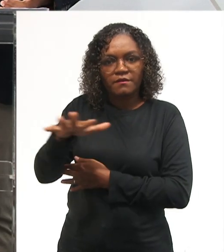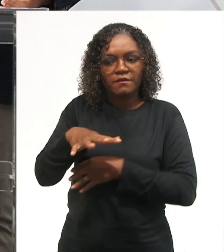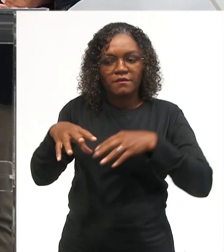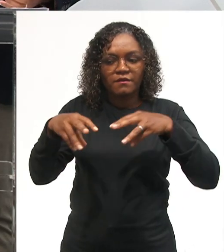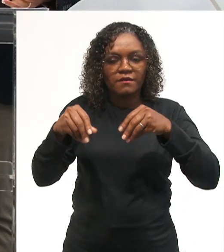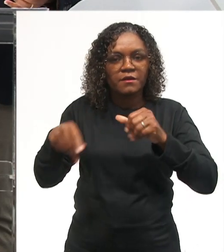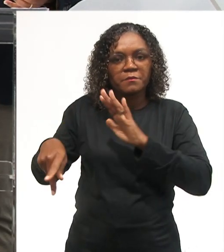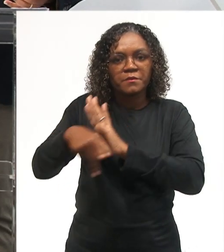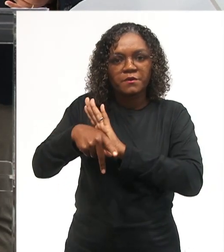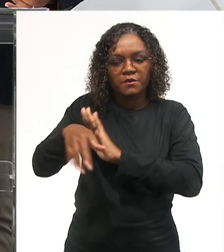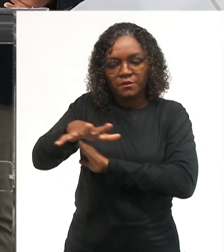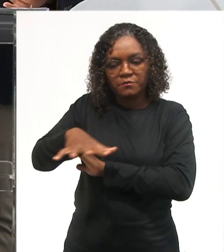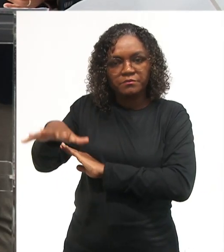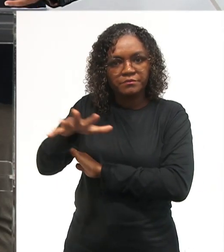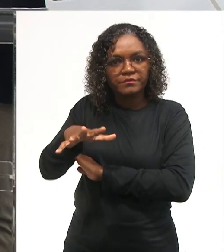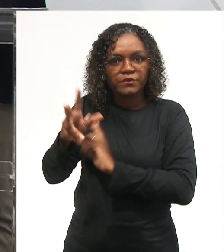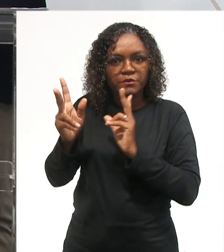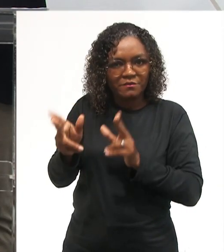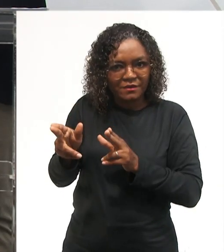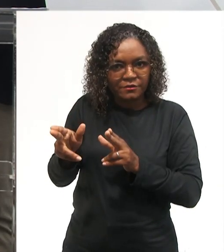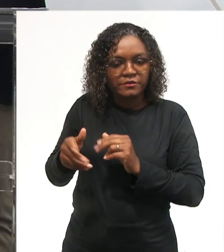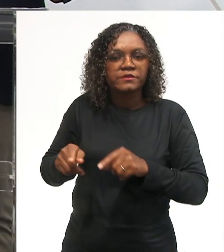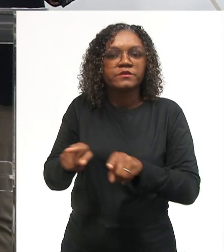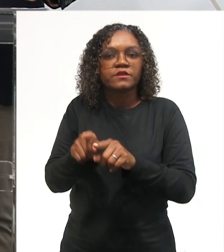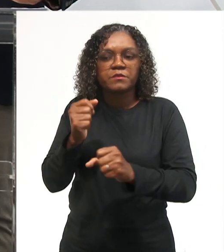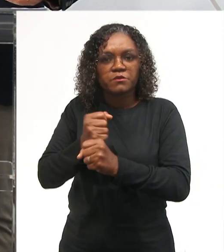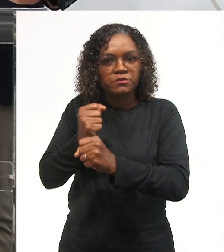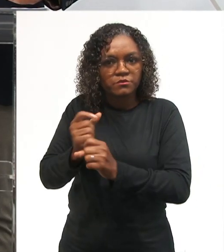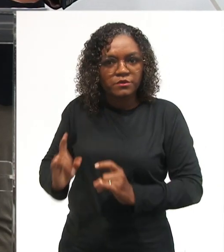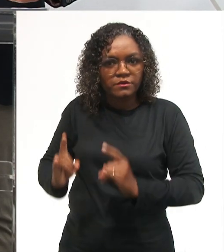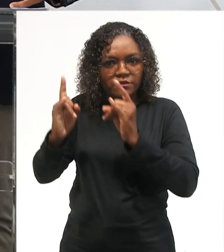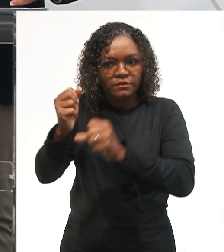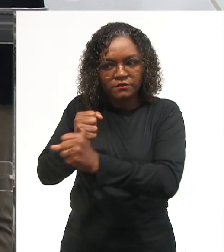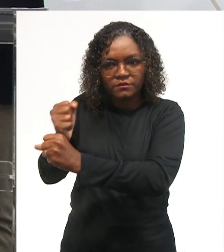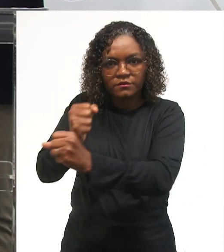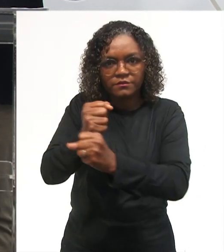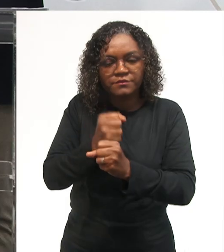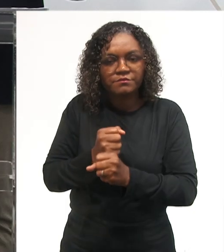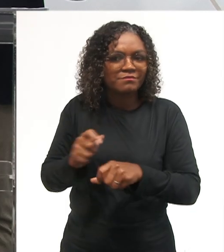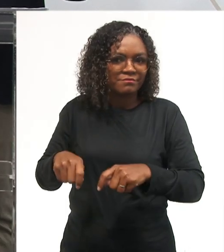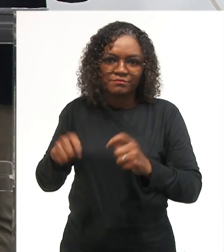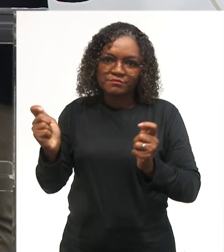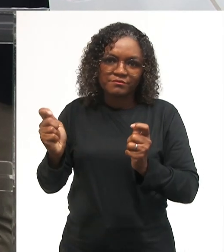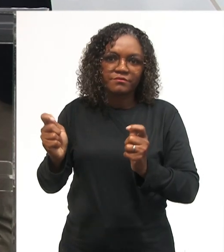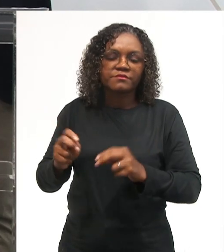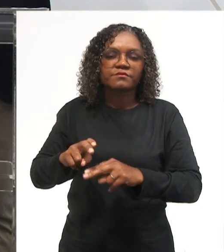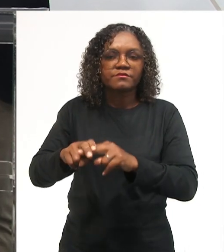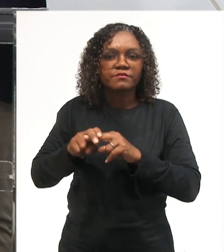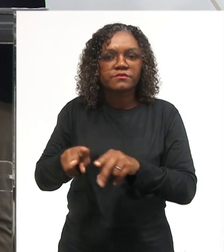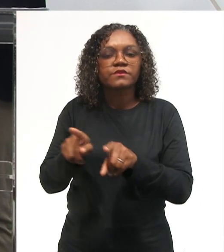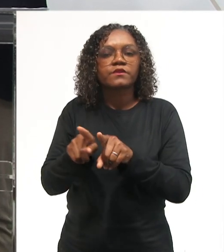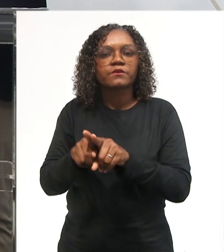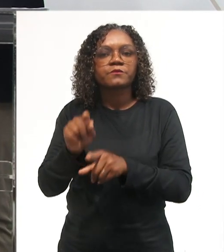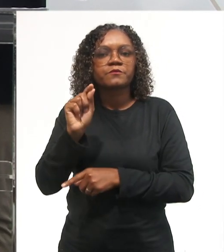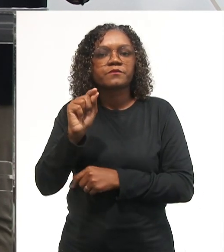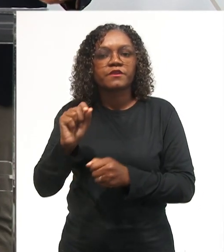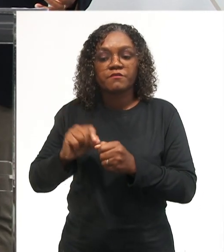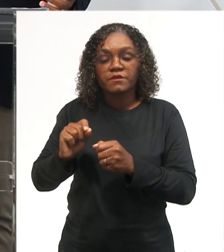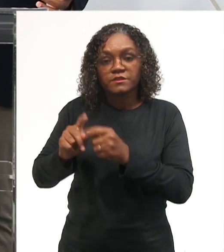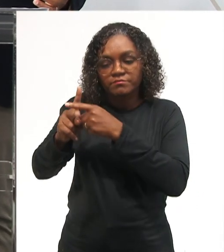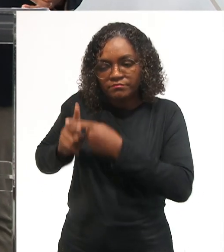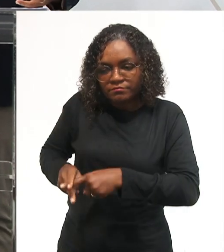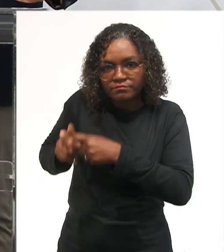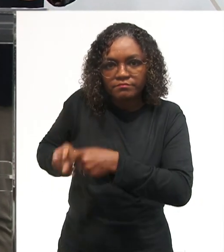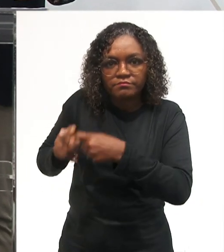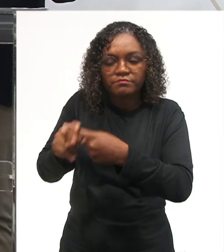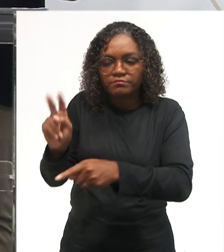central, como aqui fica o Quilômetro 1, e de construir um prédio daquele, né? Da mesma forma de fazer a manutenção daquele